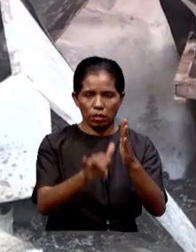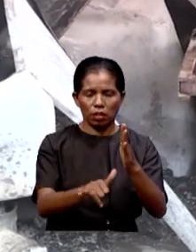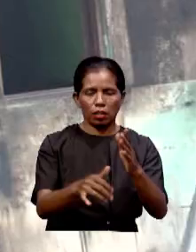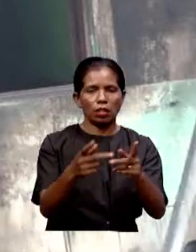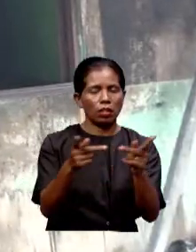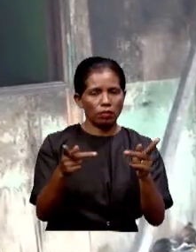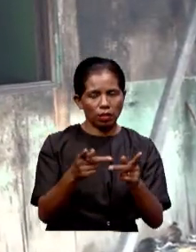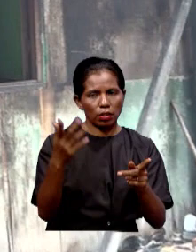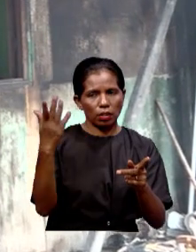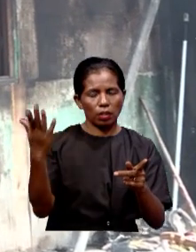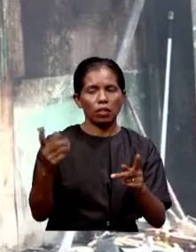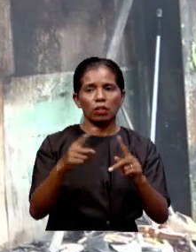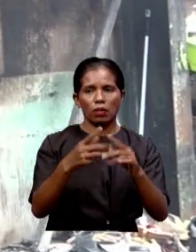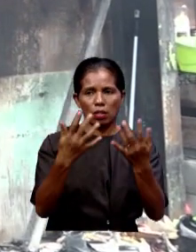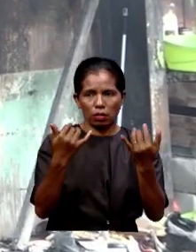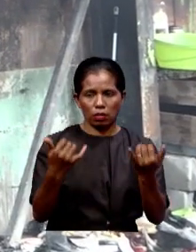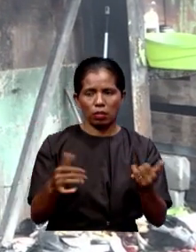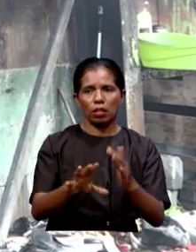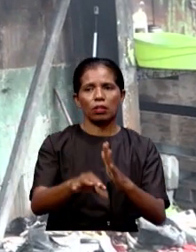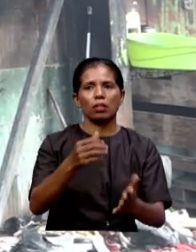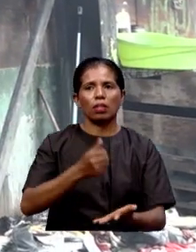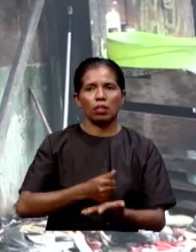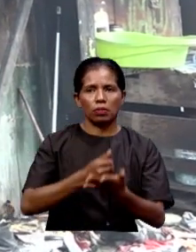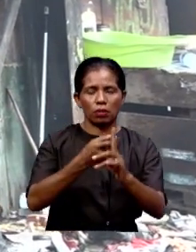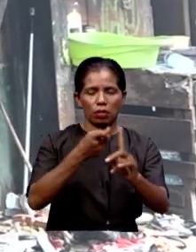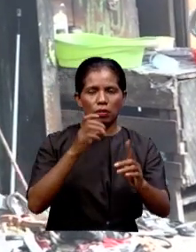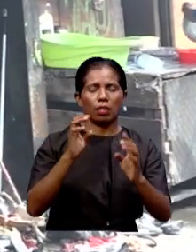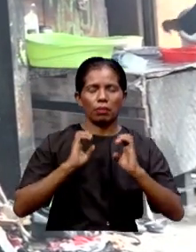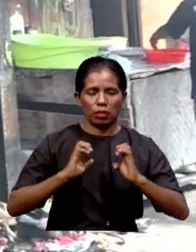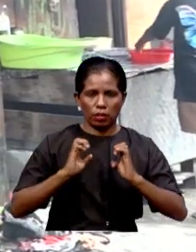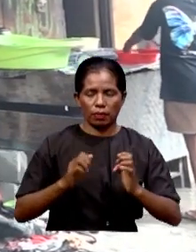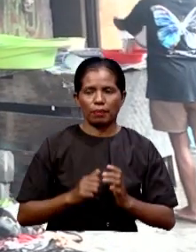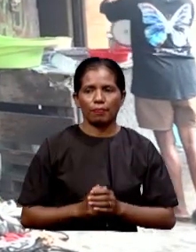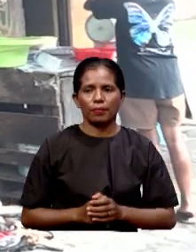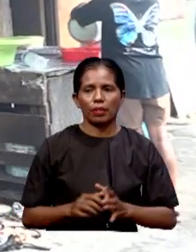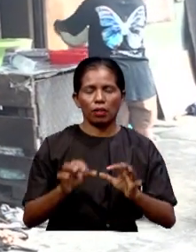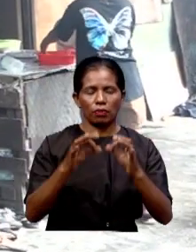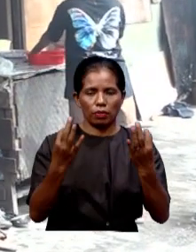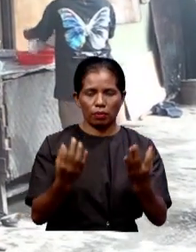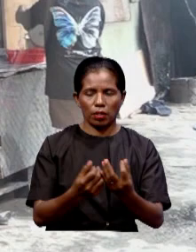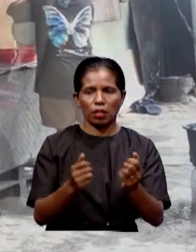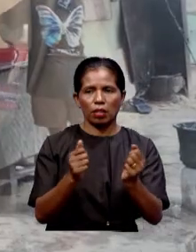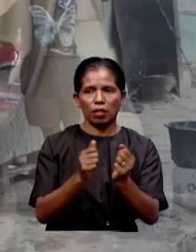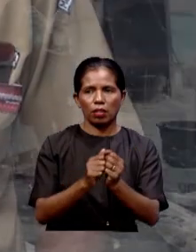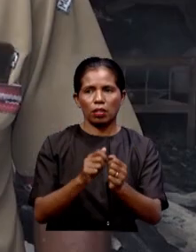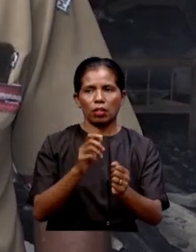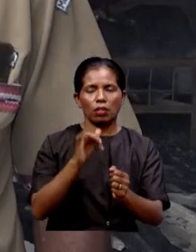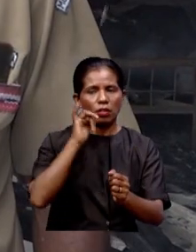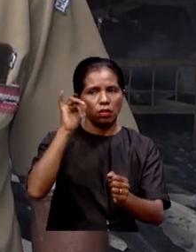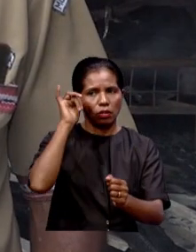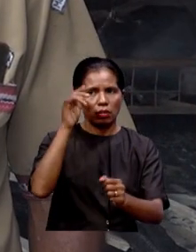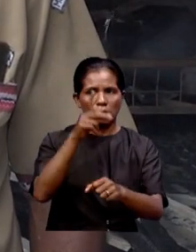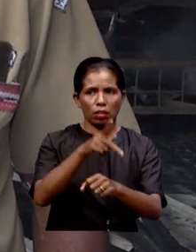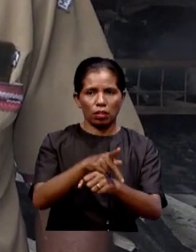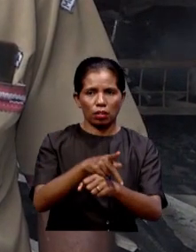fata refere, no horas ne de down, retan ona apoio emergência. Uma kain hamuto kodikalan